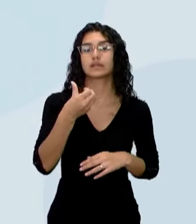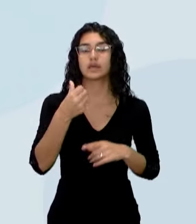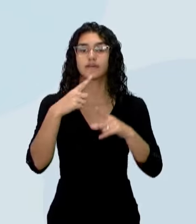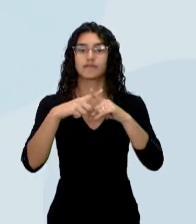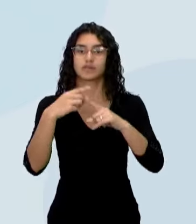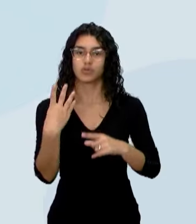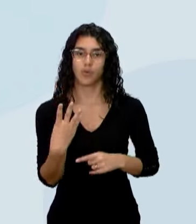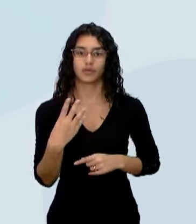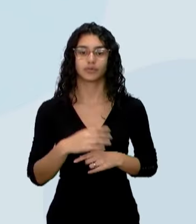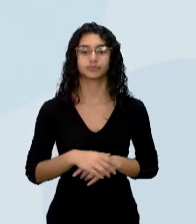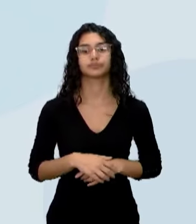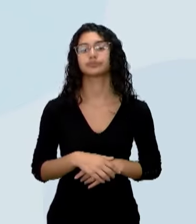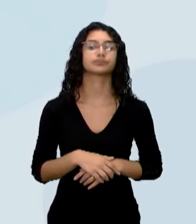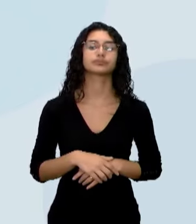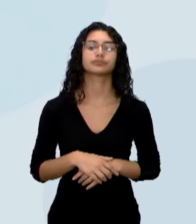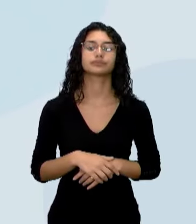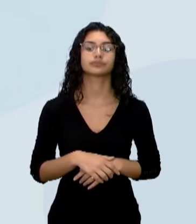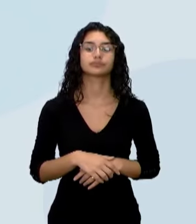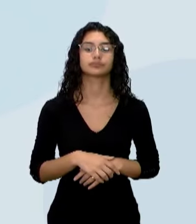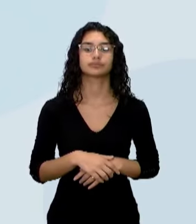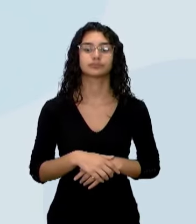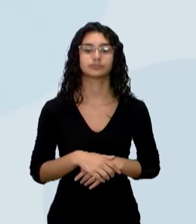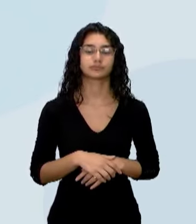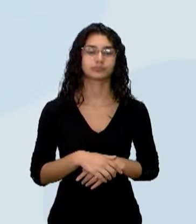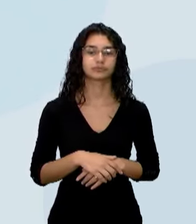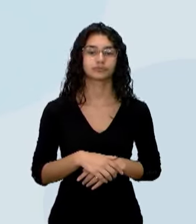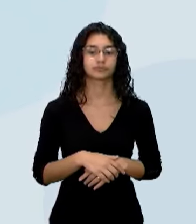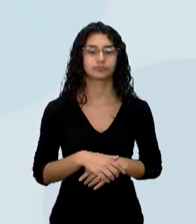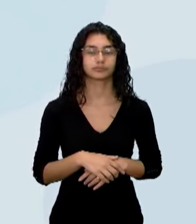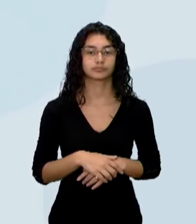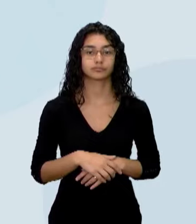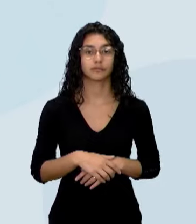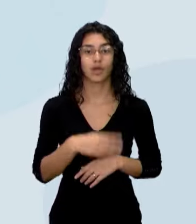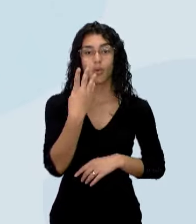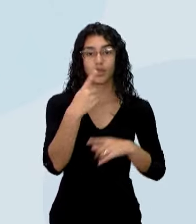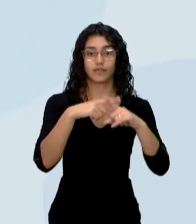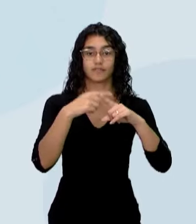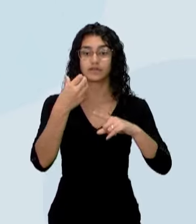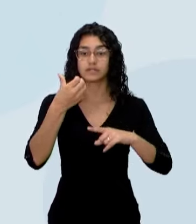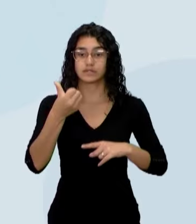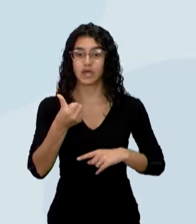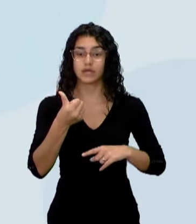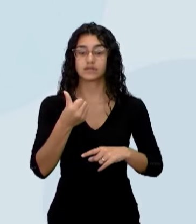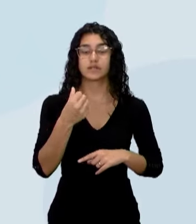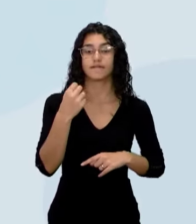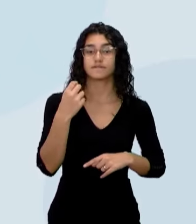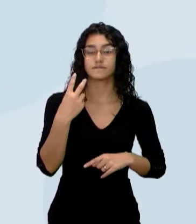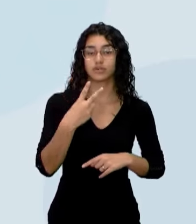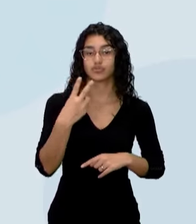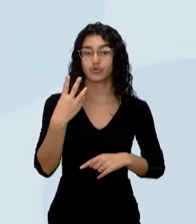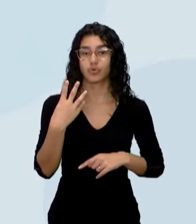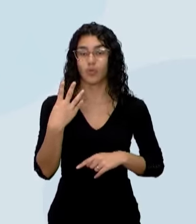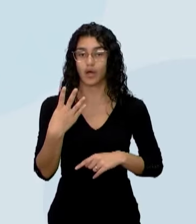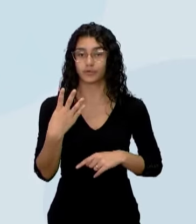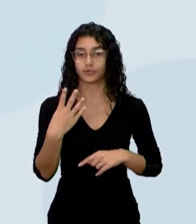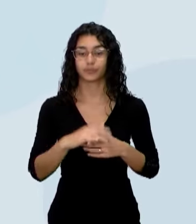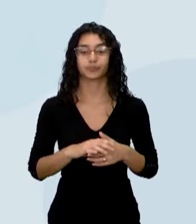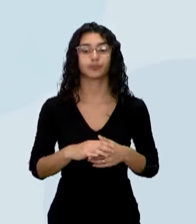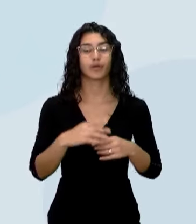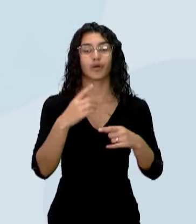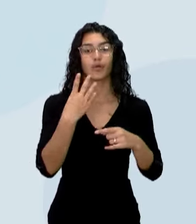36, né? 4 vezes 36... 4 vezes 6 costuma ser 24, vai 2.